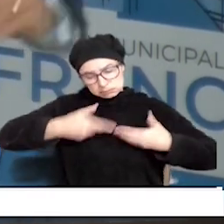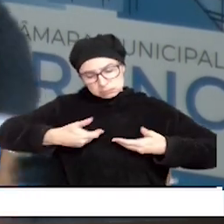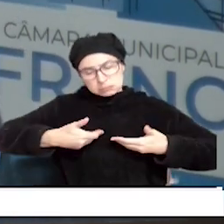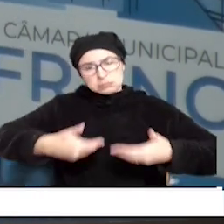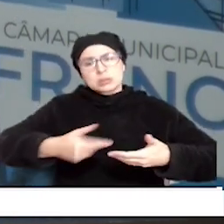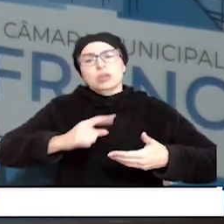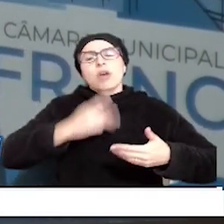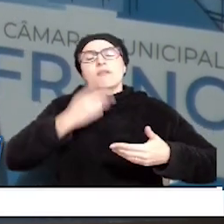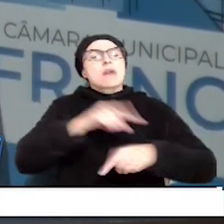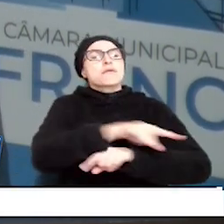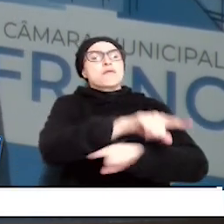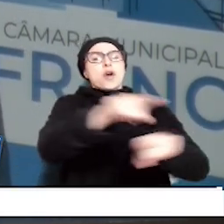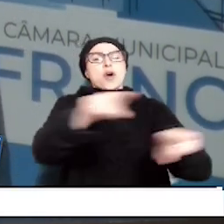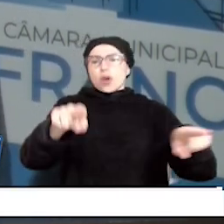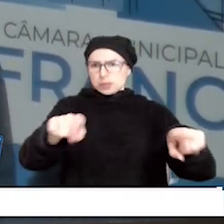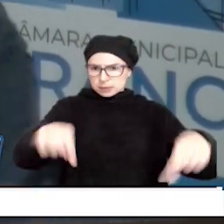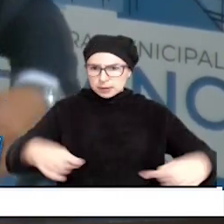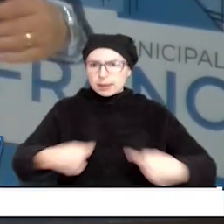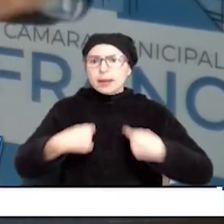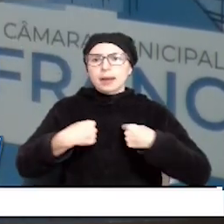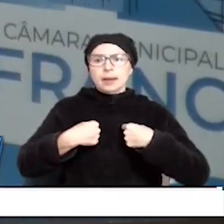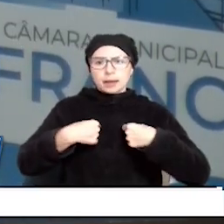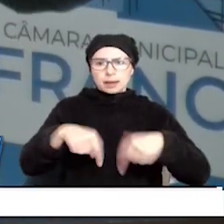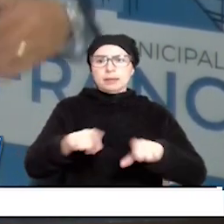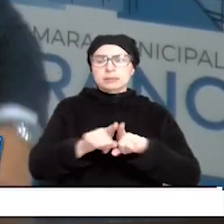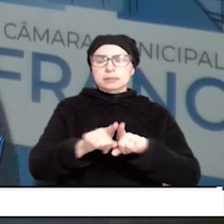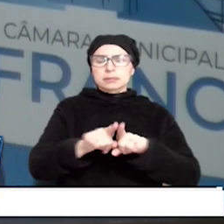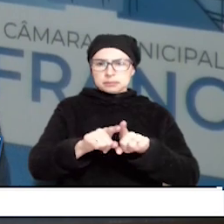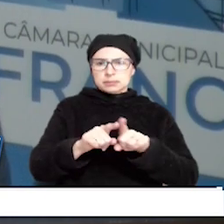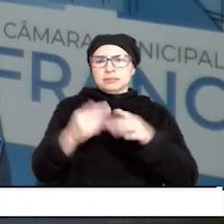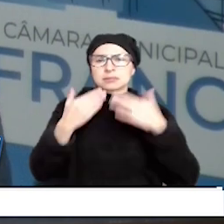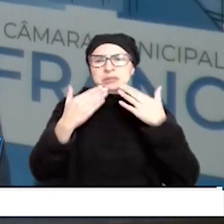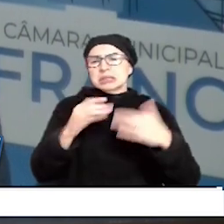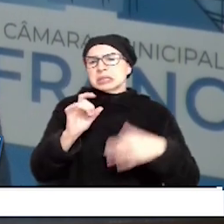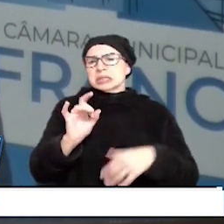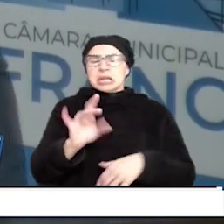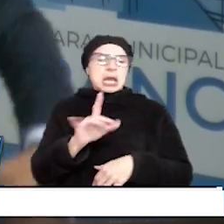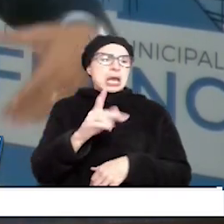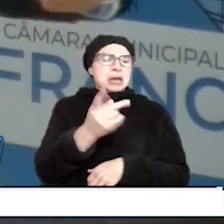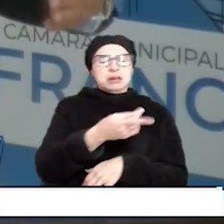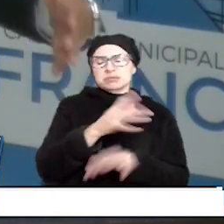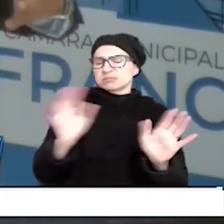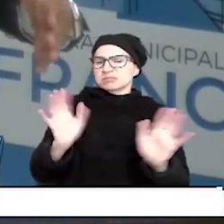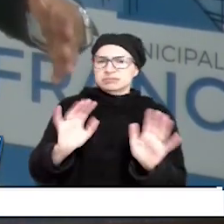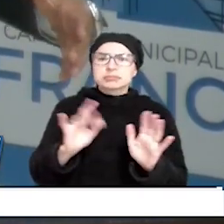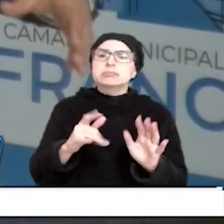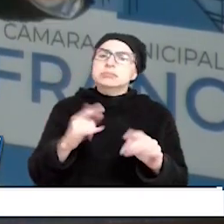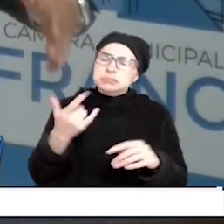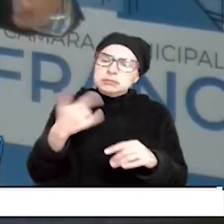fazendo de correto e que tem alguém certo ou errado, não é isso não. Mas